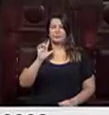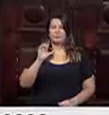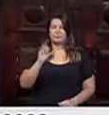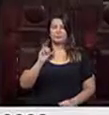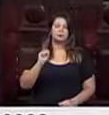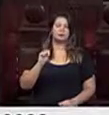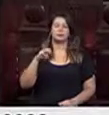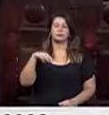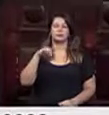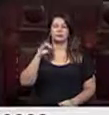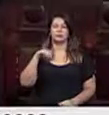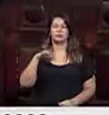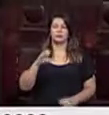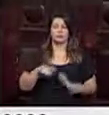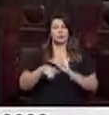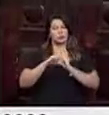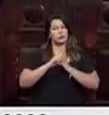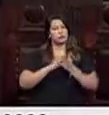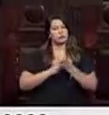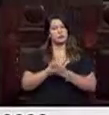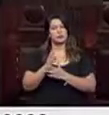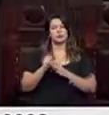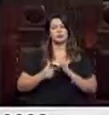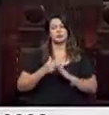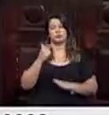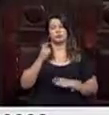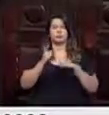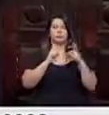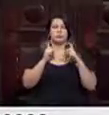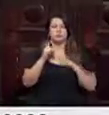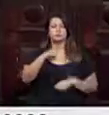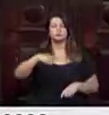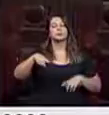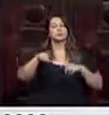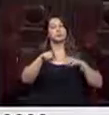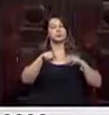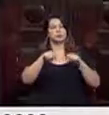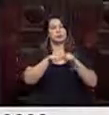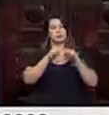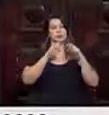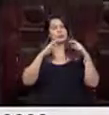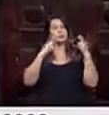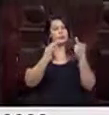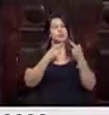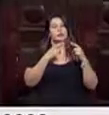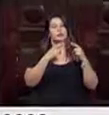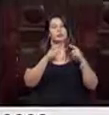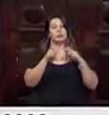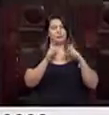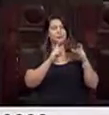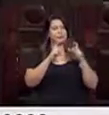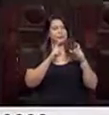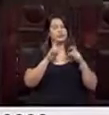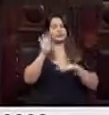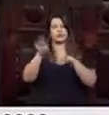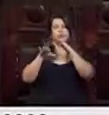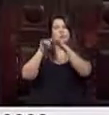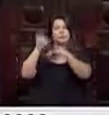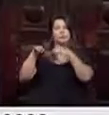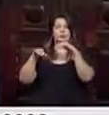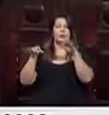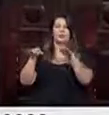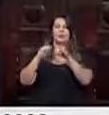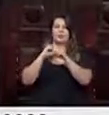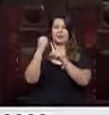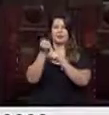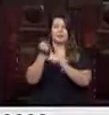voltar em segunda discussão, fizéssemos uma audiência pública para chamar a sociedade civil e os técnicos